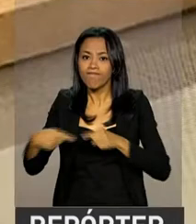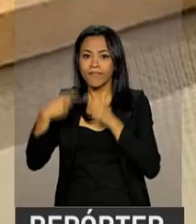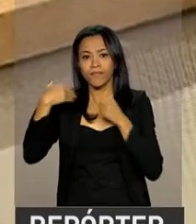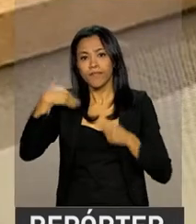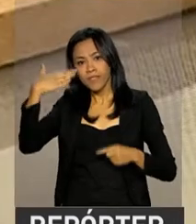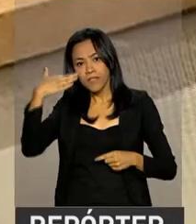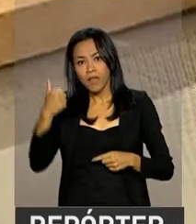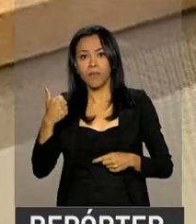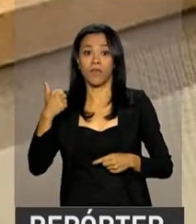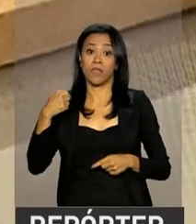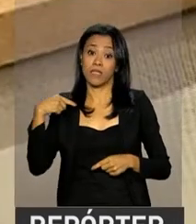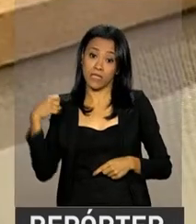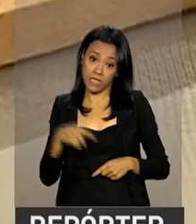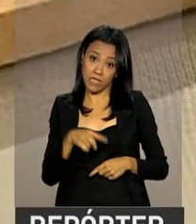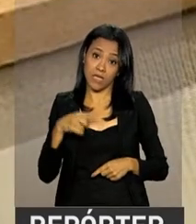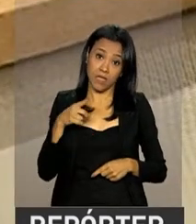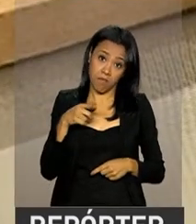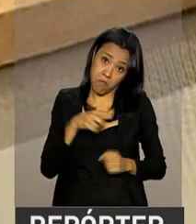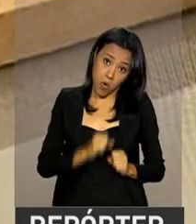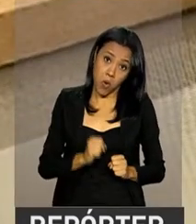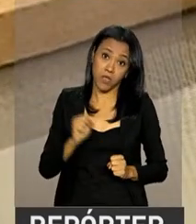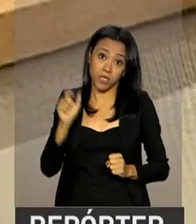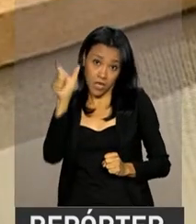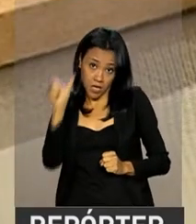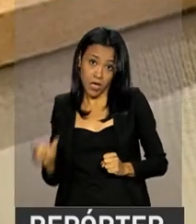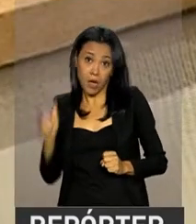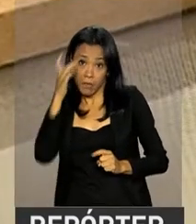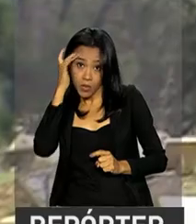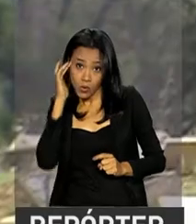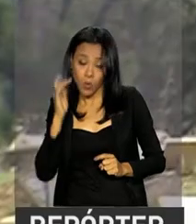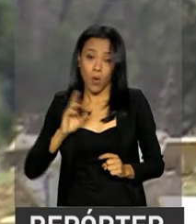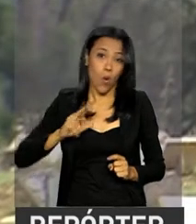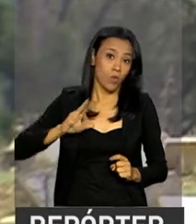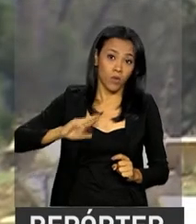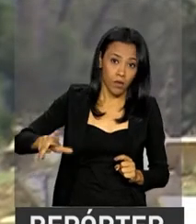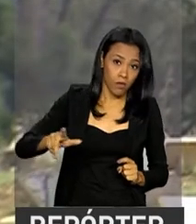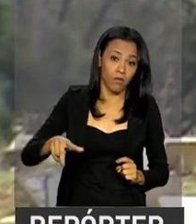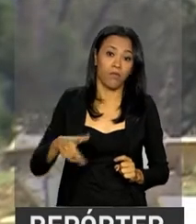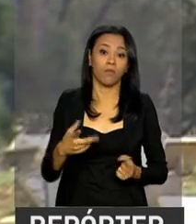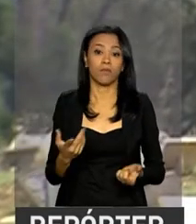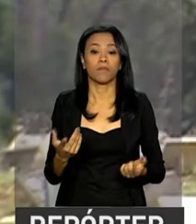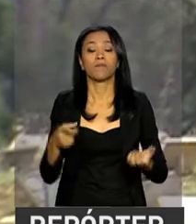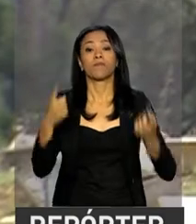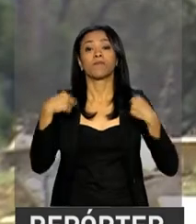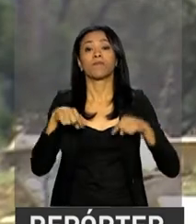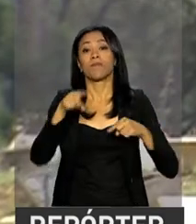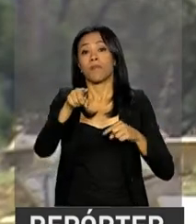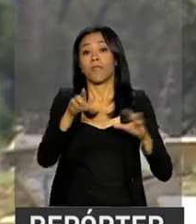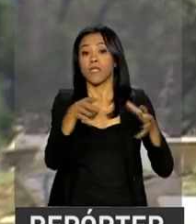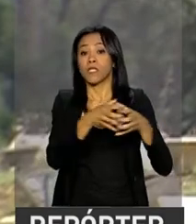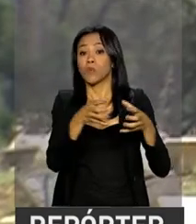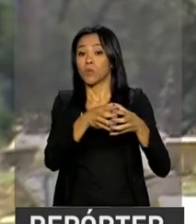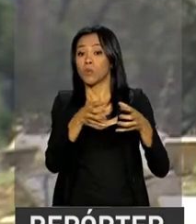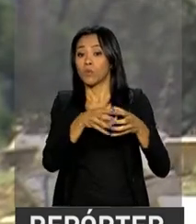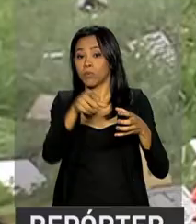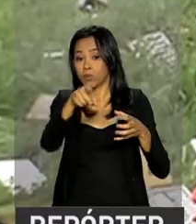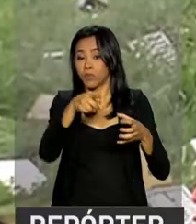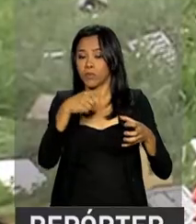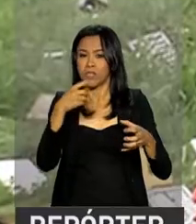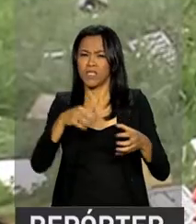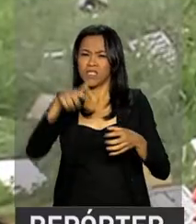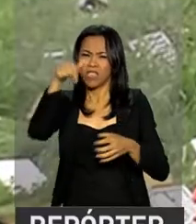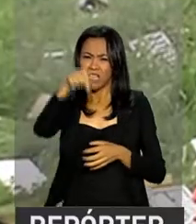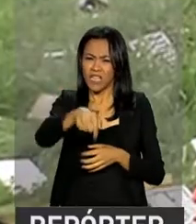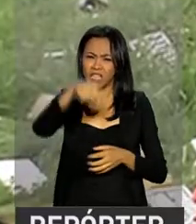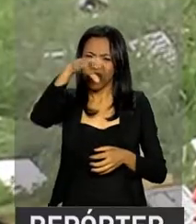saber se esse pode ser aquele indivíduo ou não de acordo com a comissão nacional da verdade 79 vítimas da